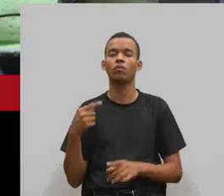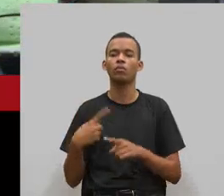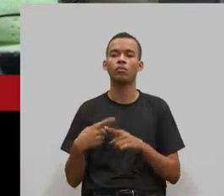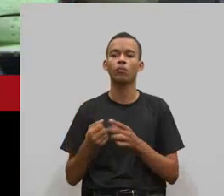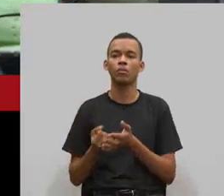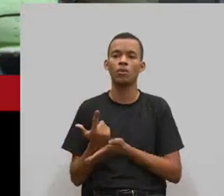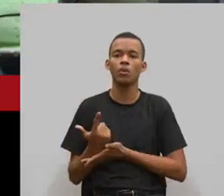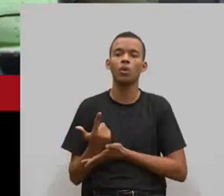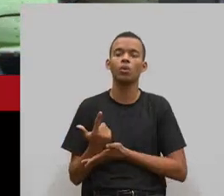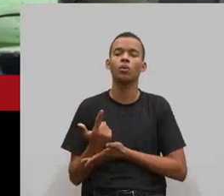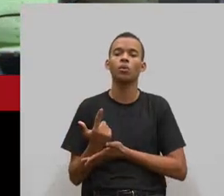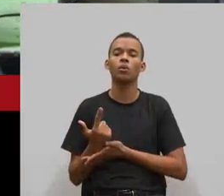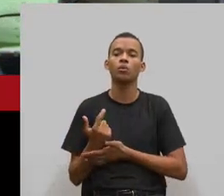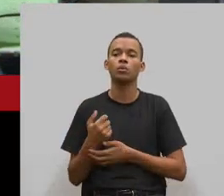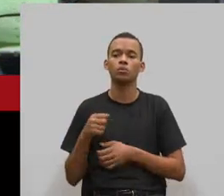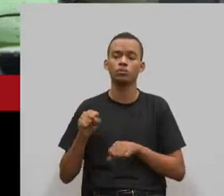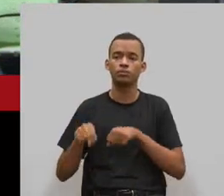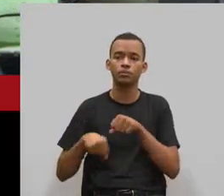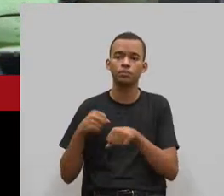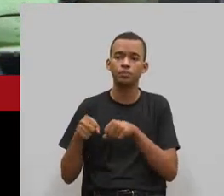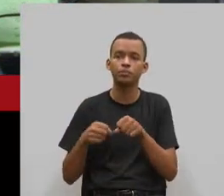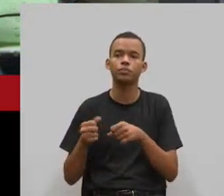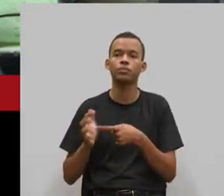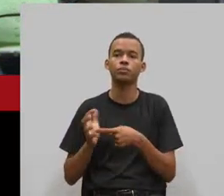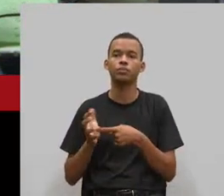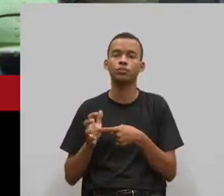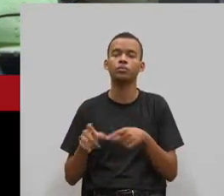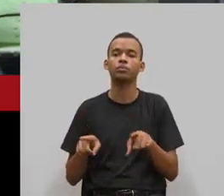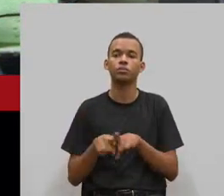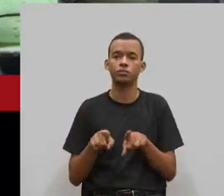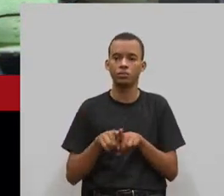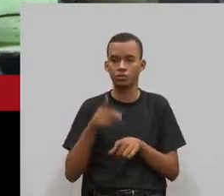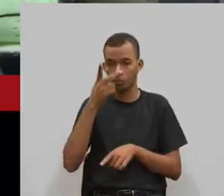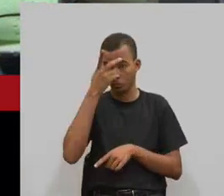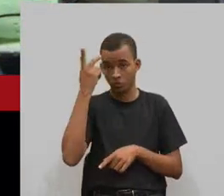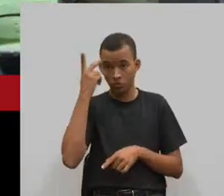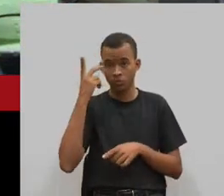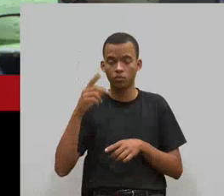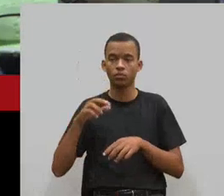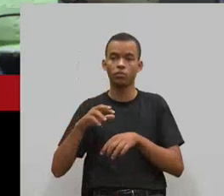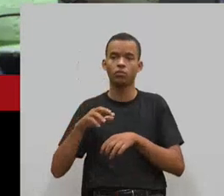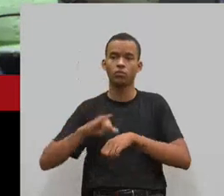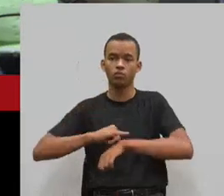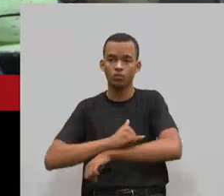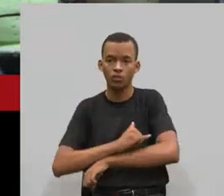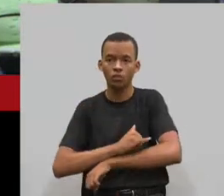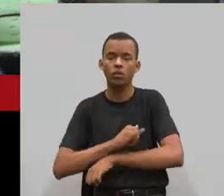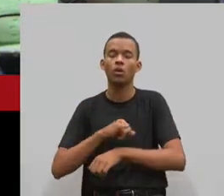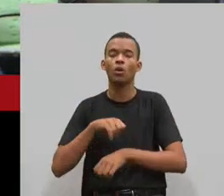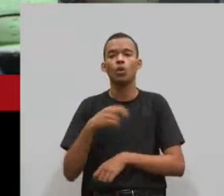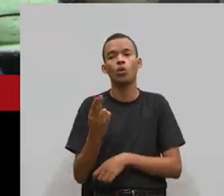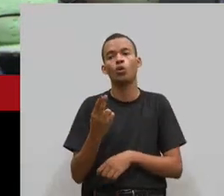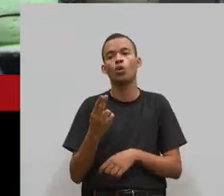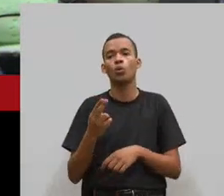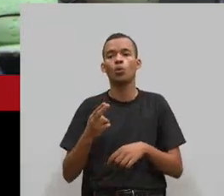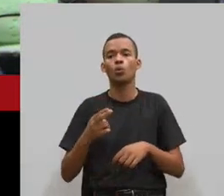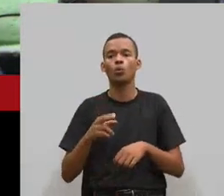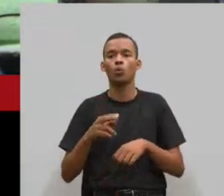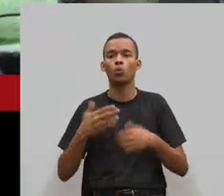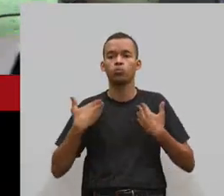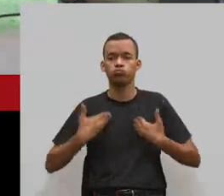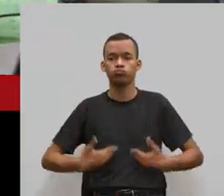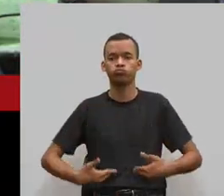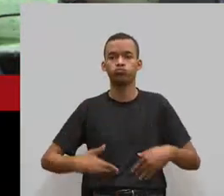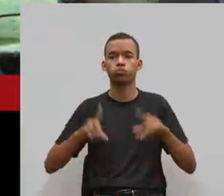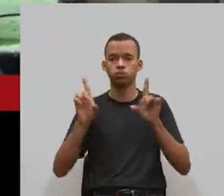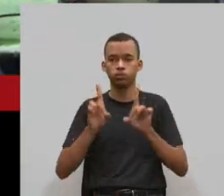elétricas para pessoas com deficiências obesas e mobilidade reduzida sala de comissões 17 de outubro de 2023